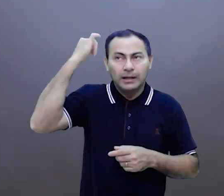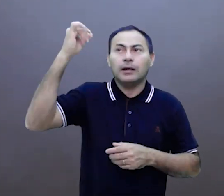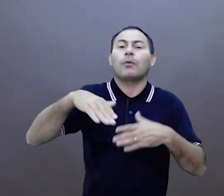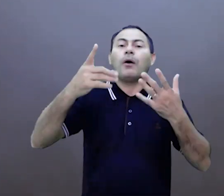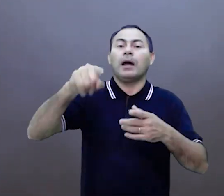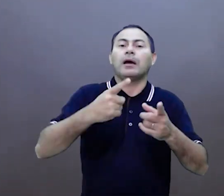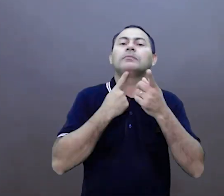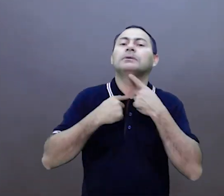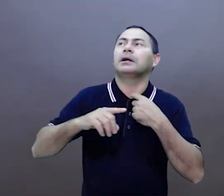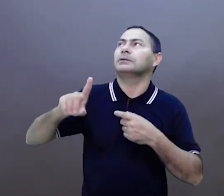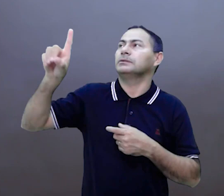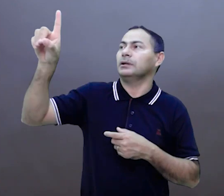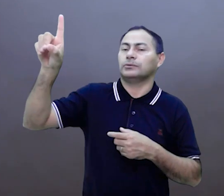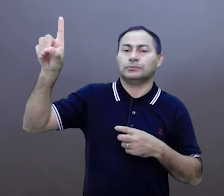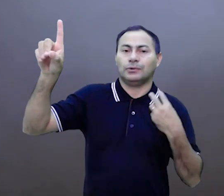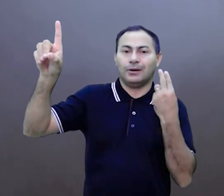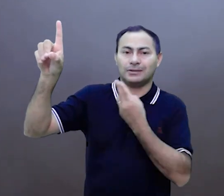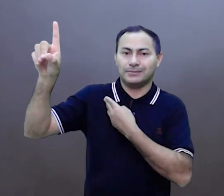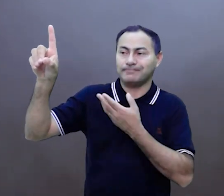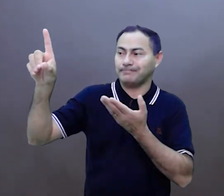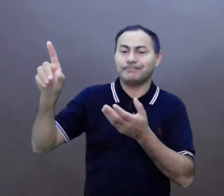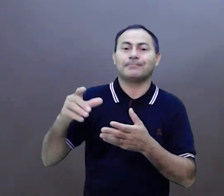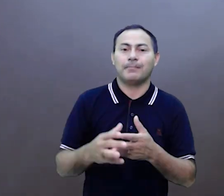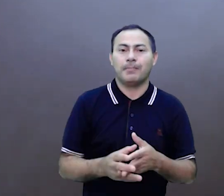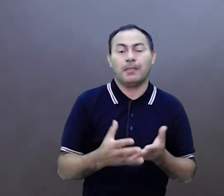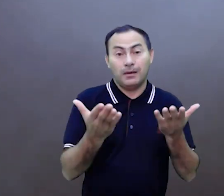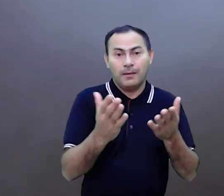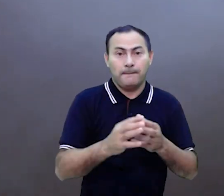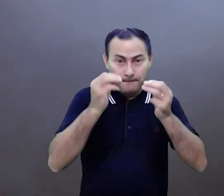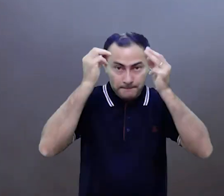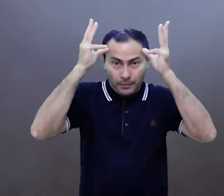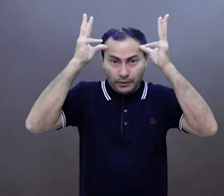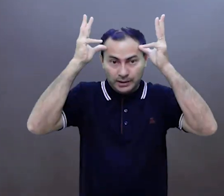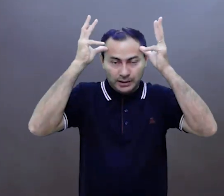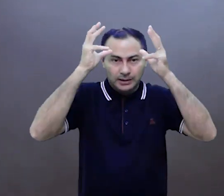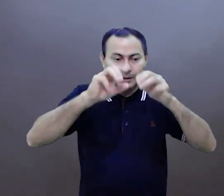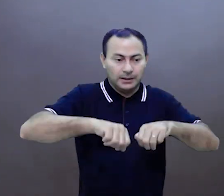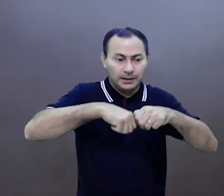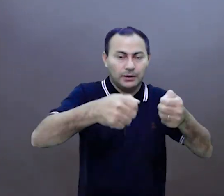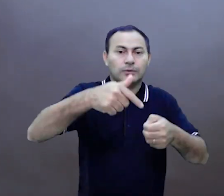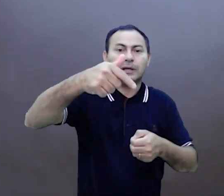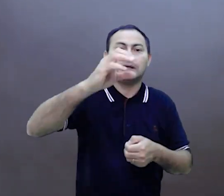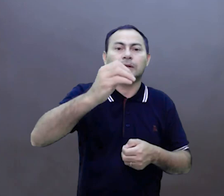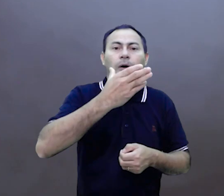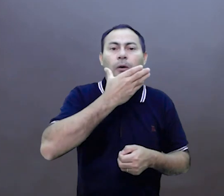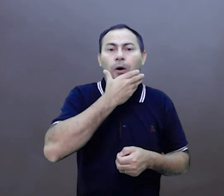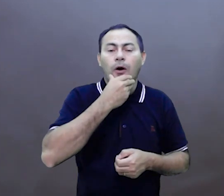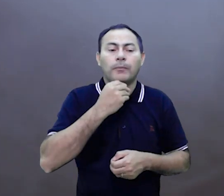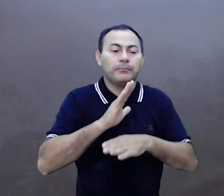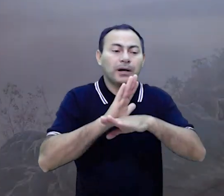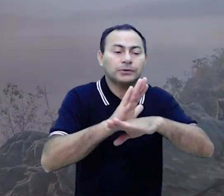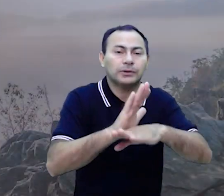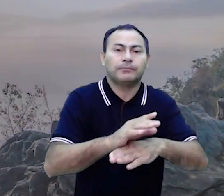de qual seja a vontade do nosso Deus. No caso de Moisés, ele deu 70 homens